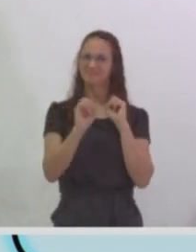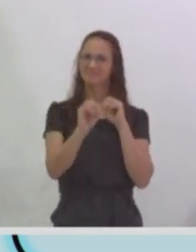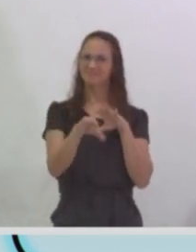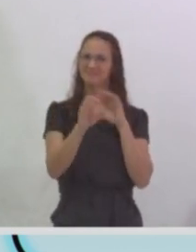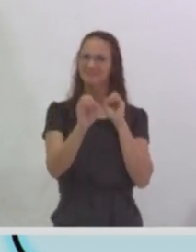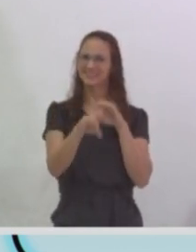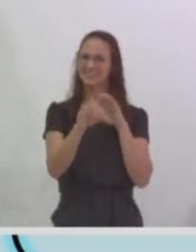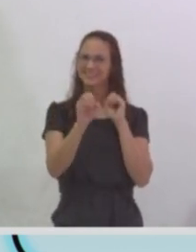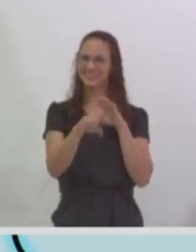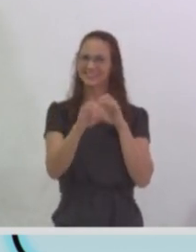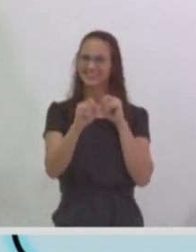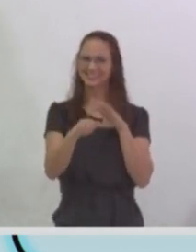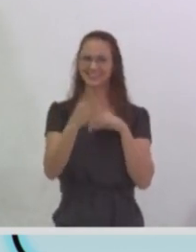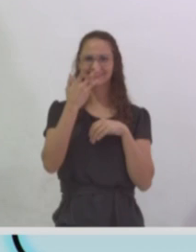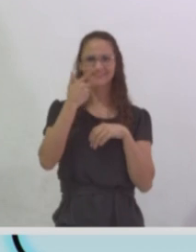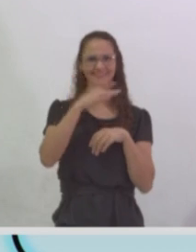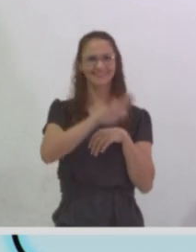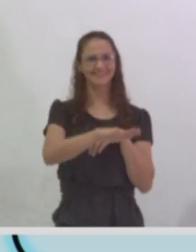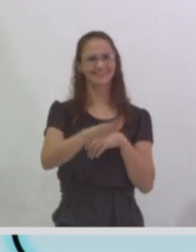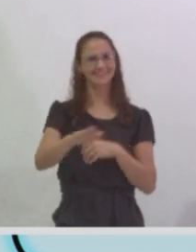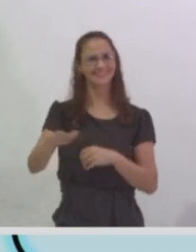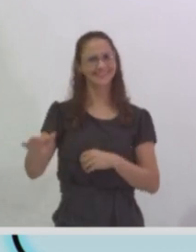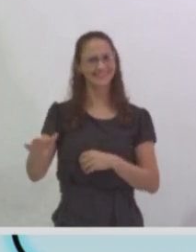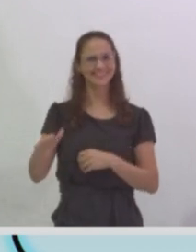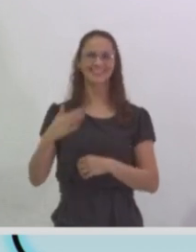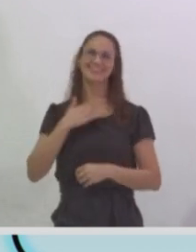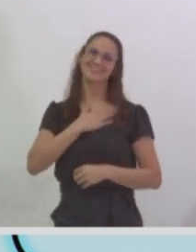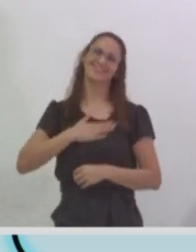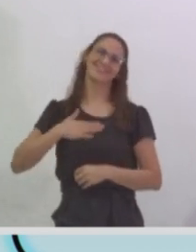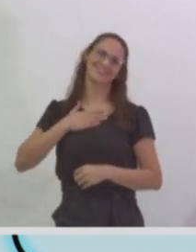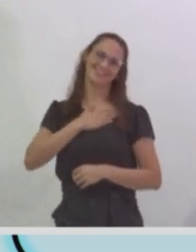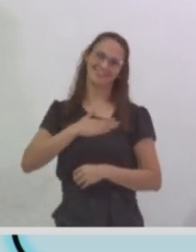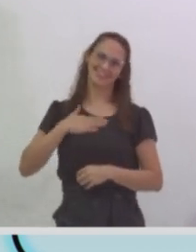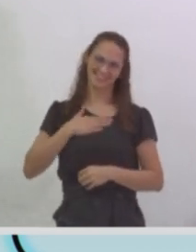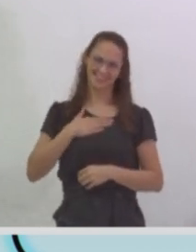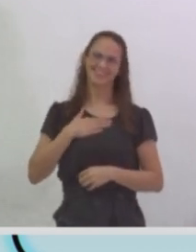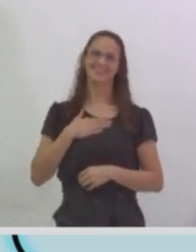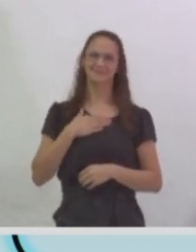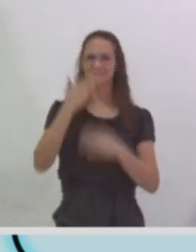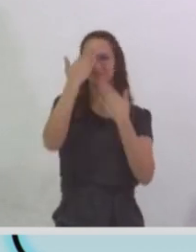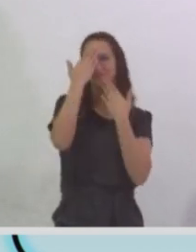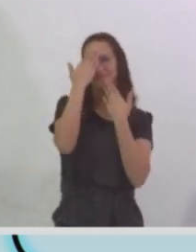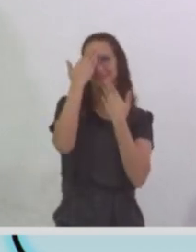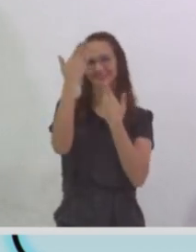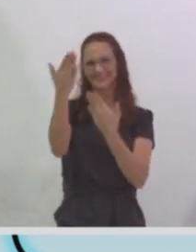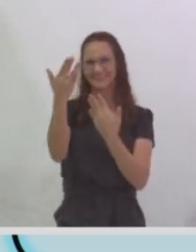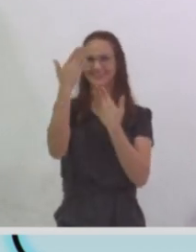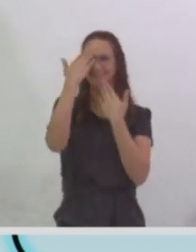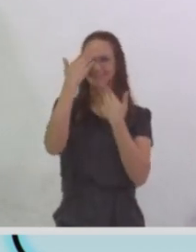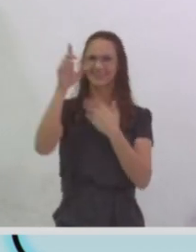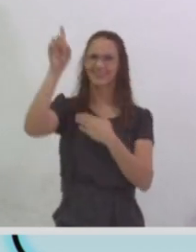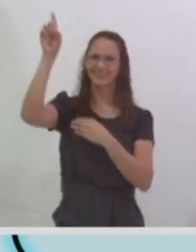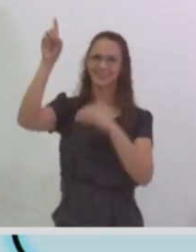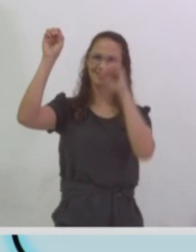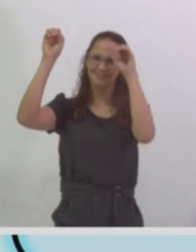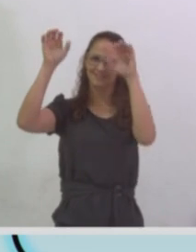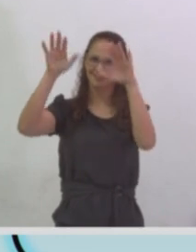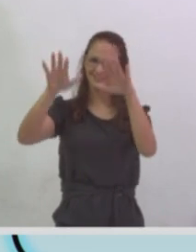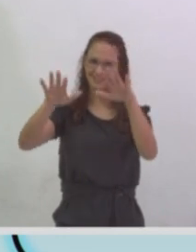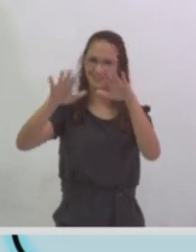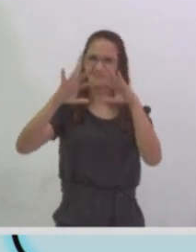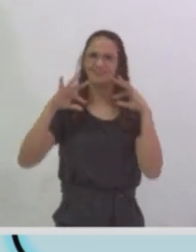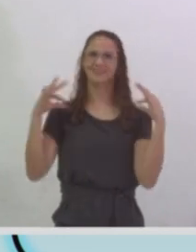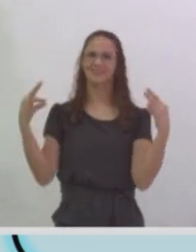nossas crianças. Estou muito satisfeita. Muito obrigada. Que Deus abençoe a todos.